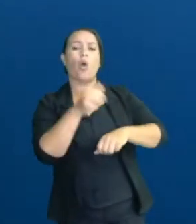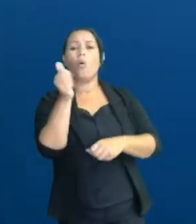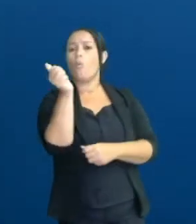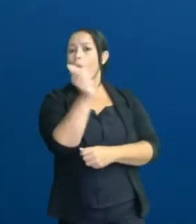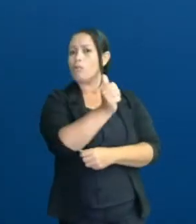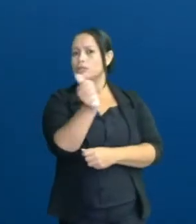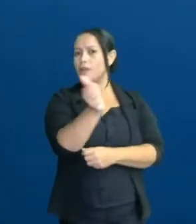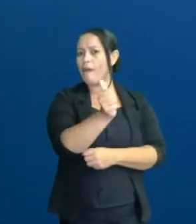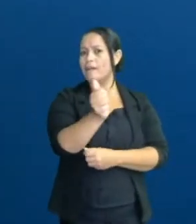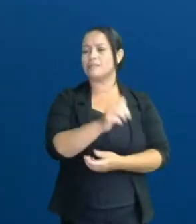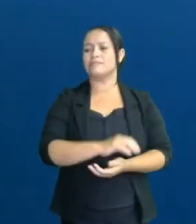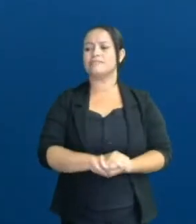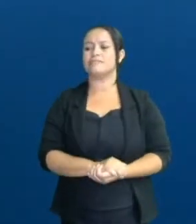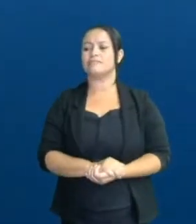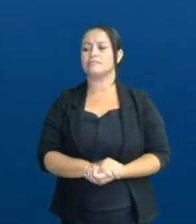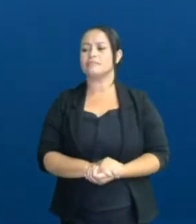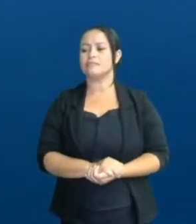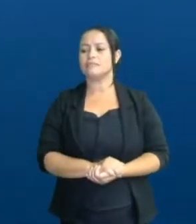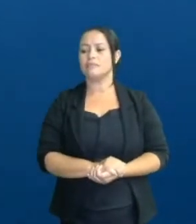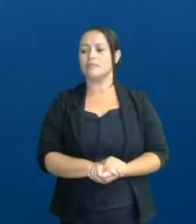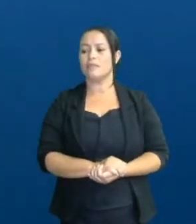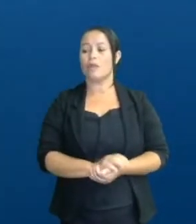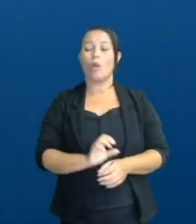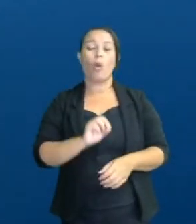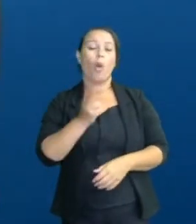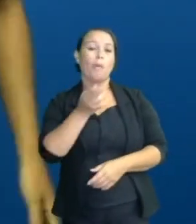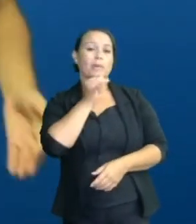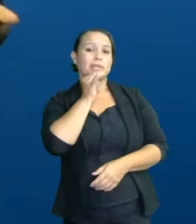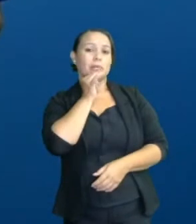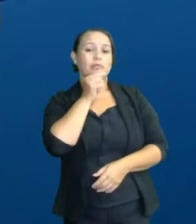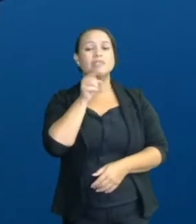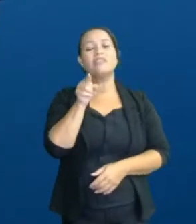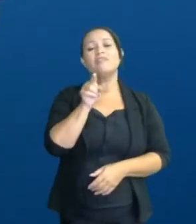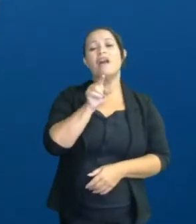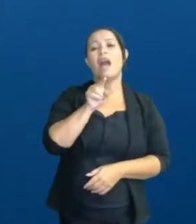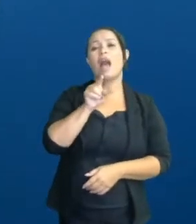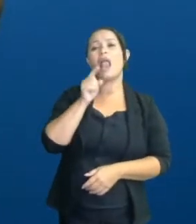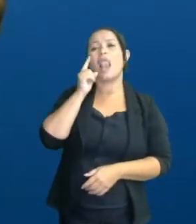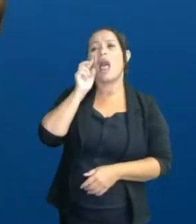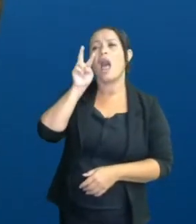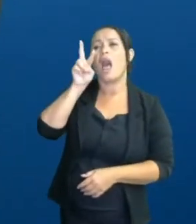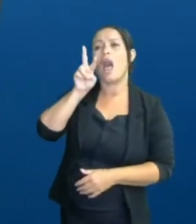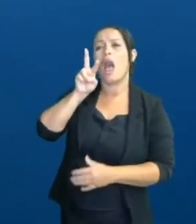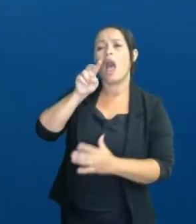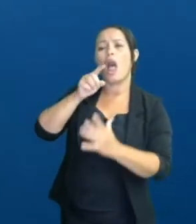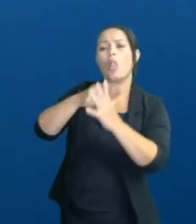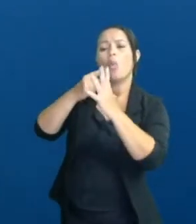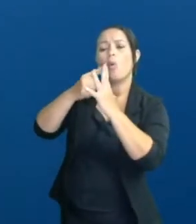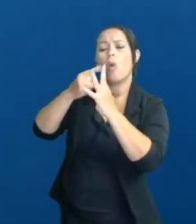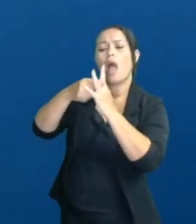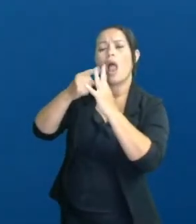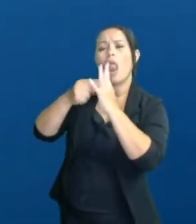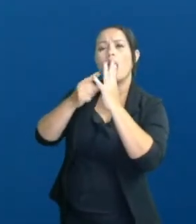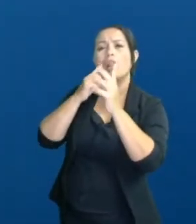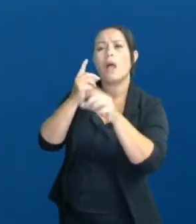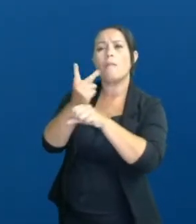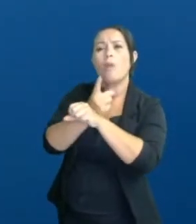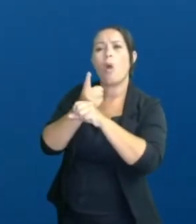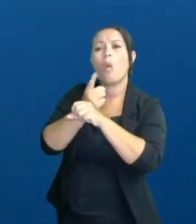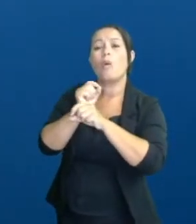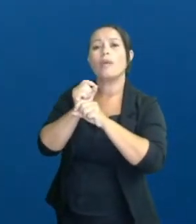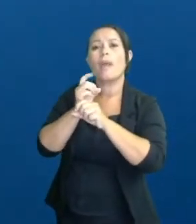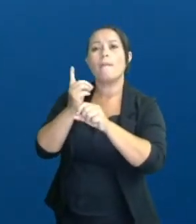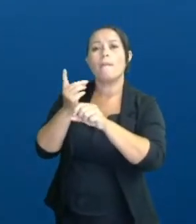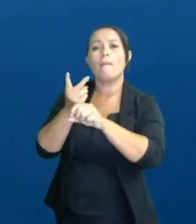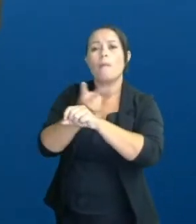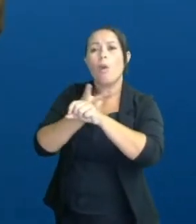11 horas. Ou então, quando você vai lá no calendário procurar a data do seu